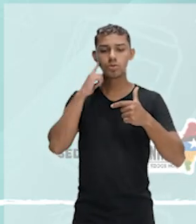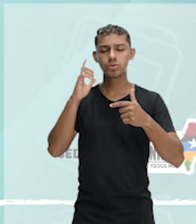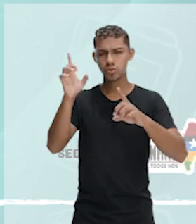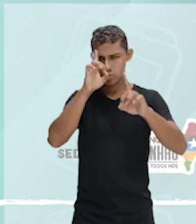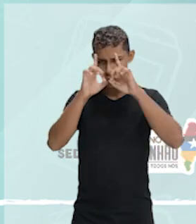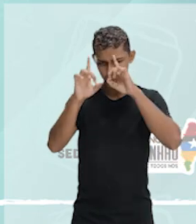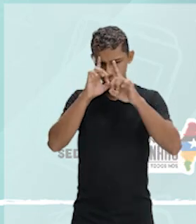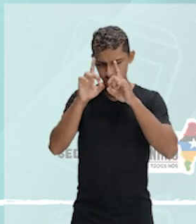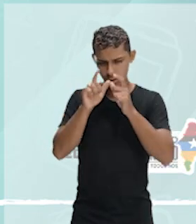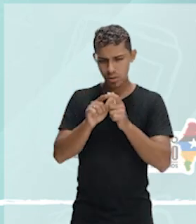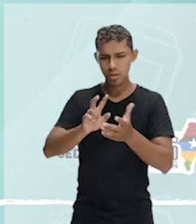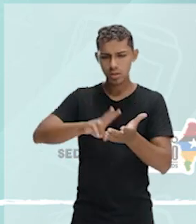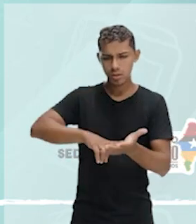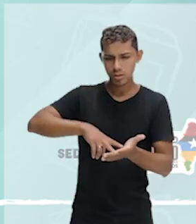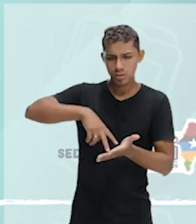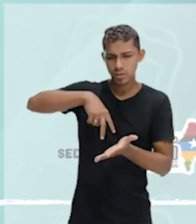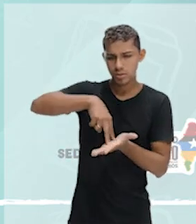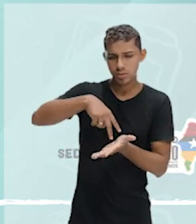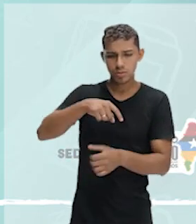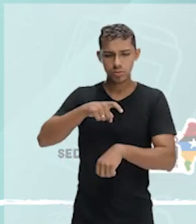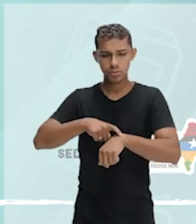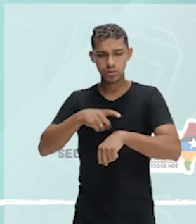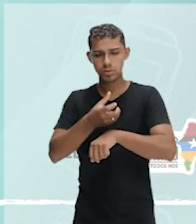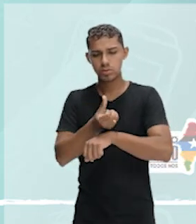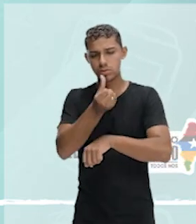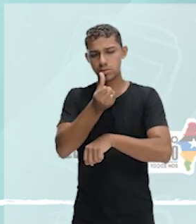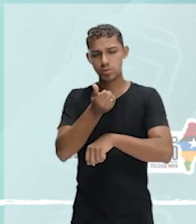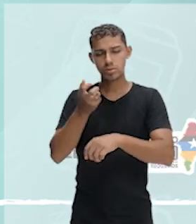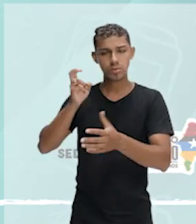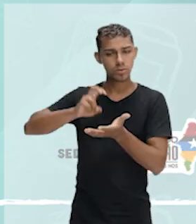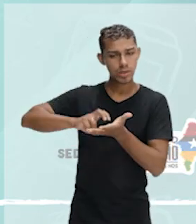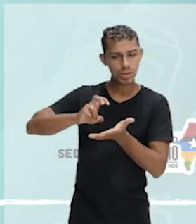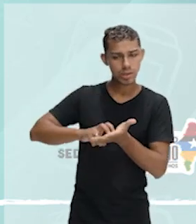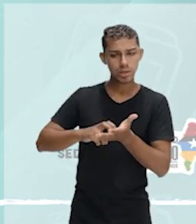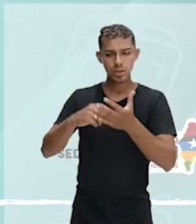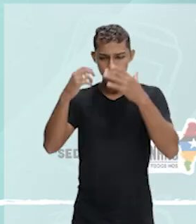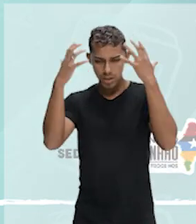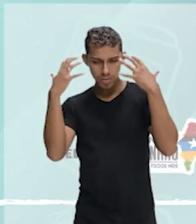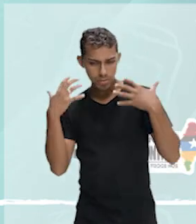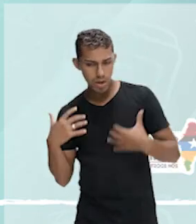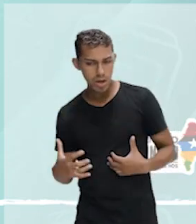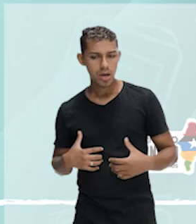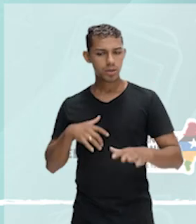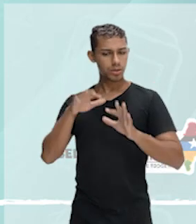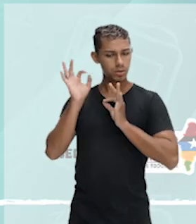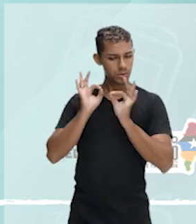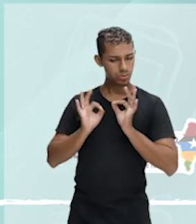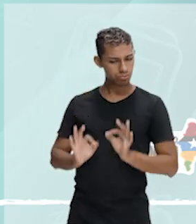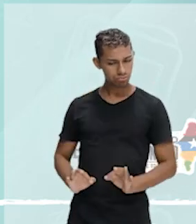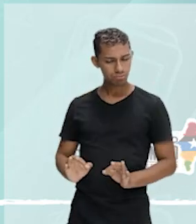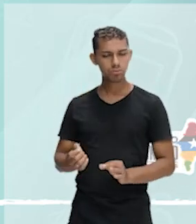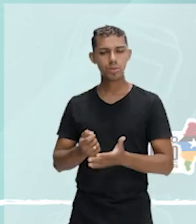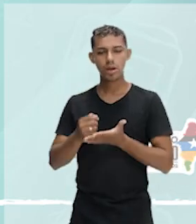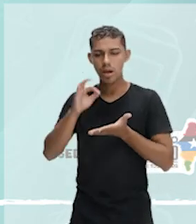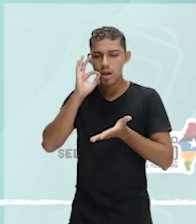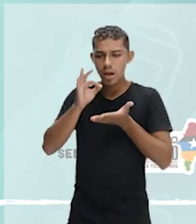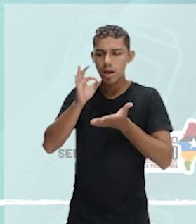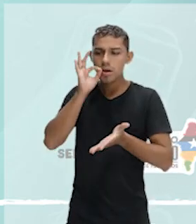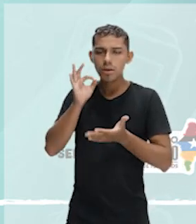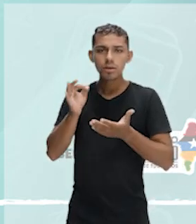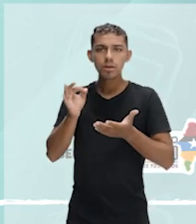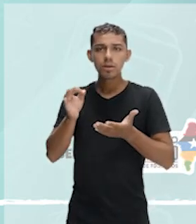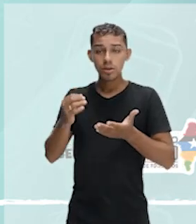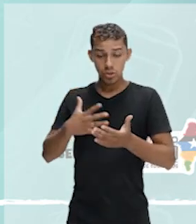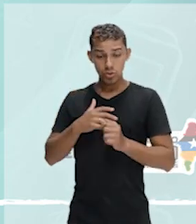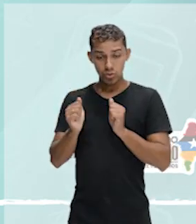por volta das 6 da manhã, se banha, se arruma, toma seu café da manhã com seus filhos e logo